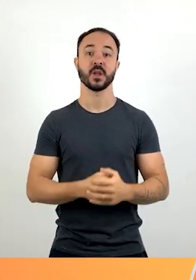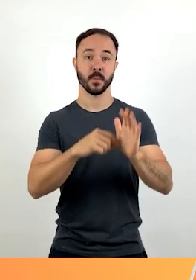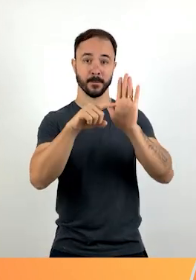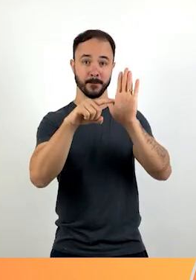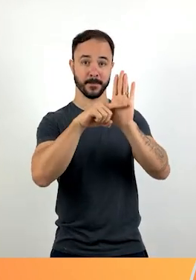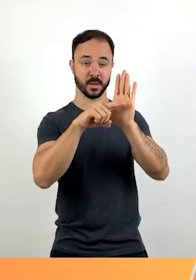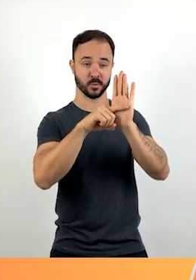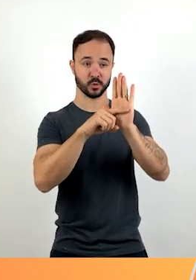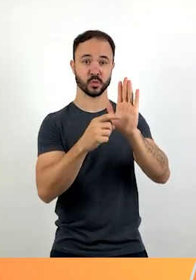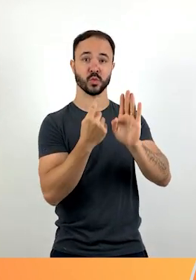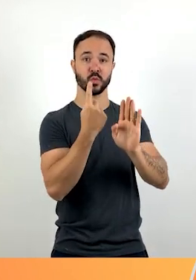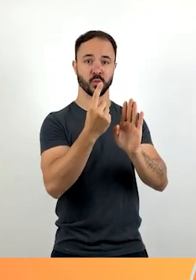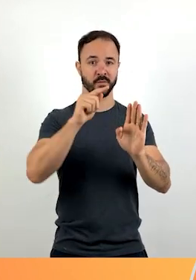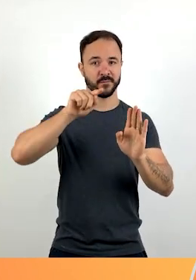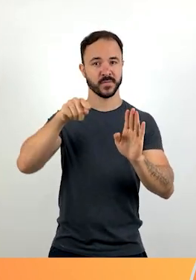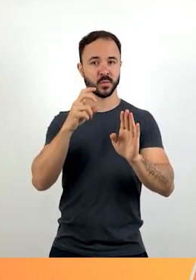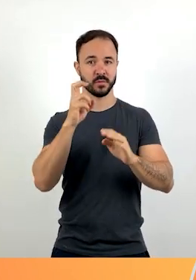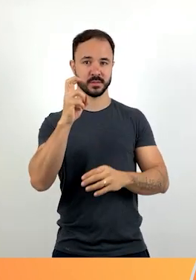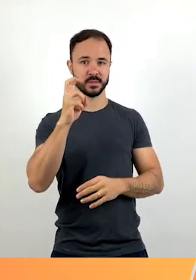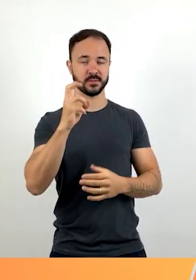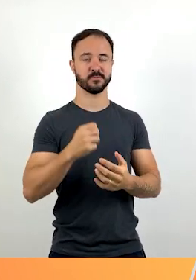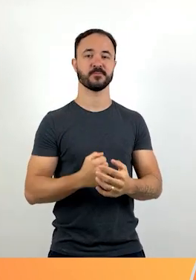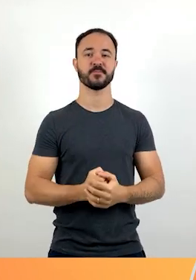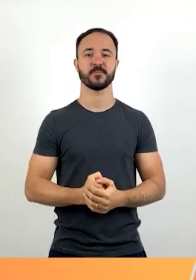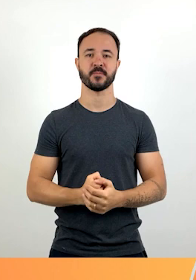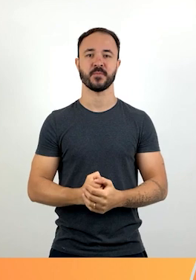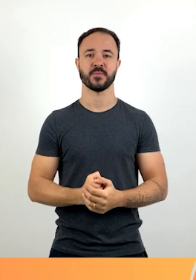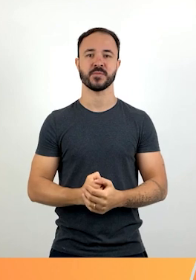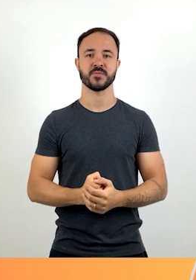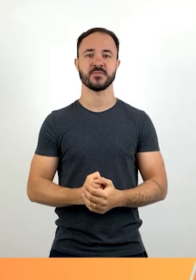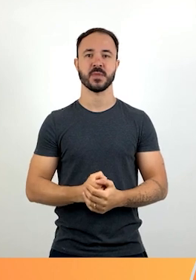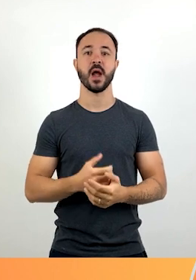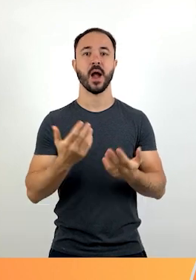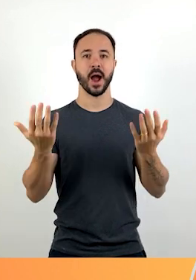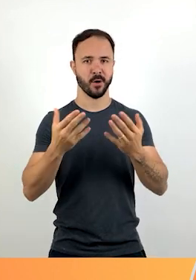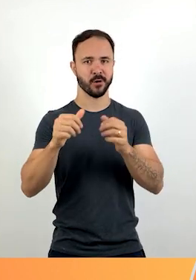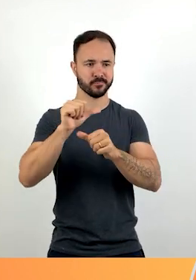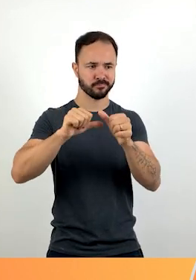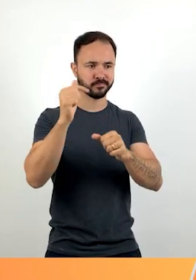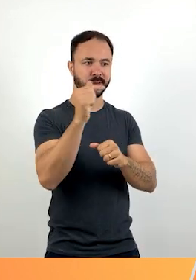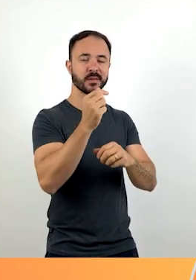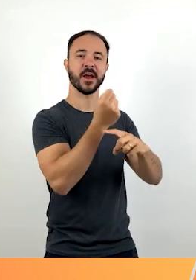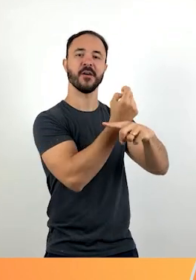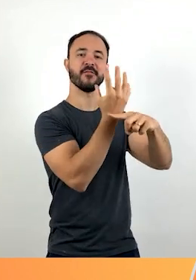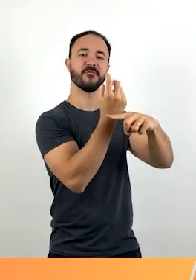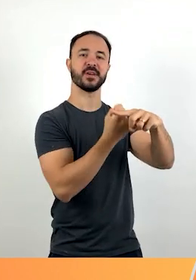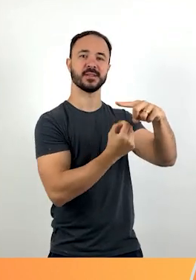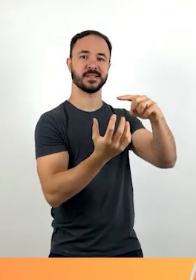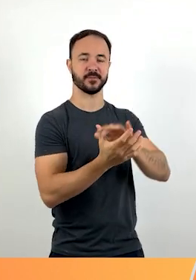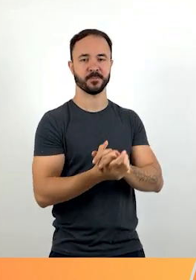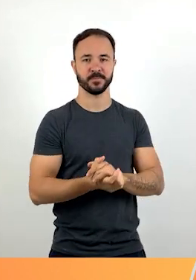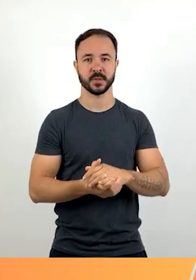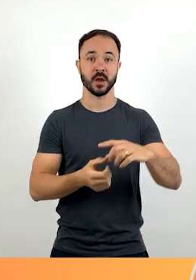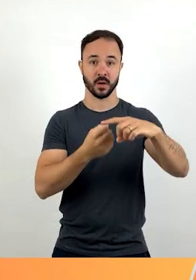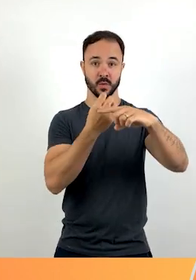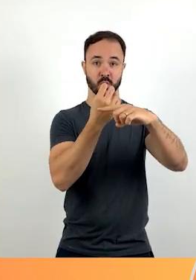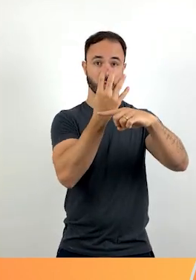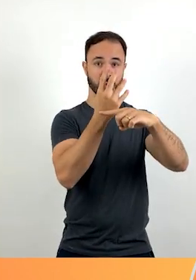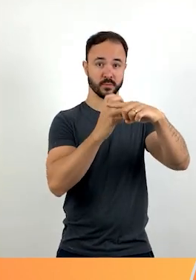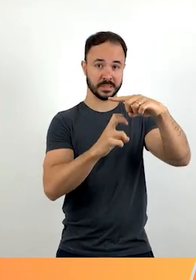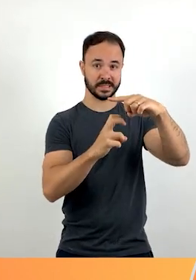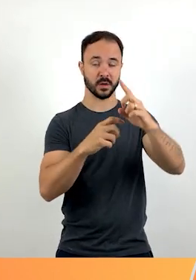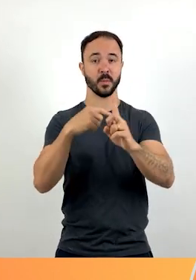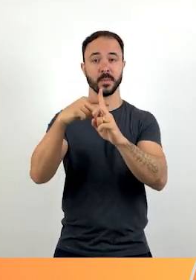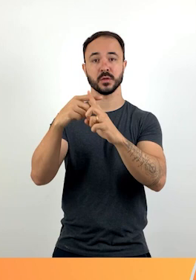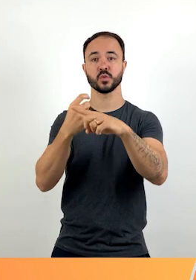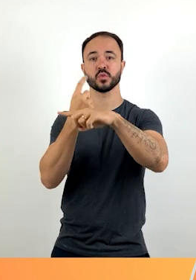1,5. Vou efetuar aqui essas frações. 4 sobre 5 mais 1 sobre 2. Podemos